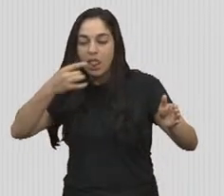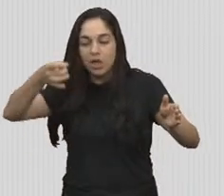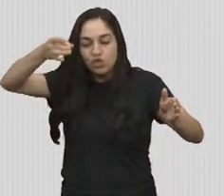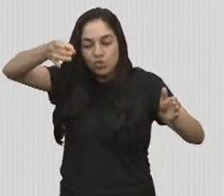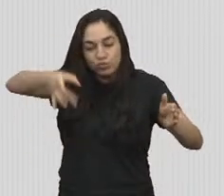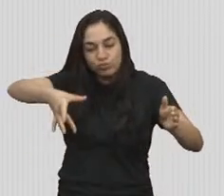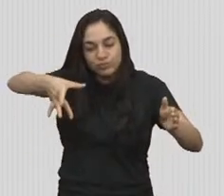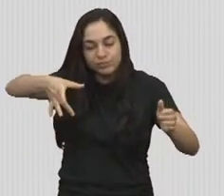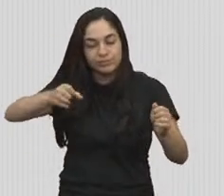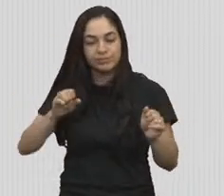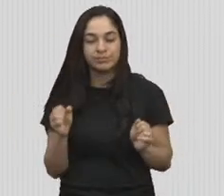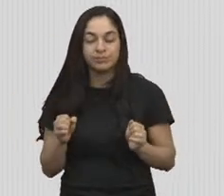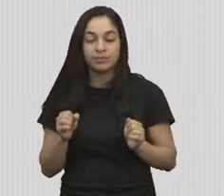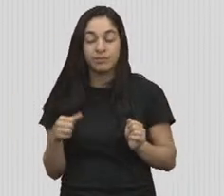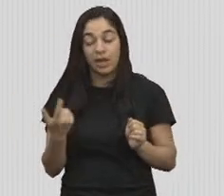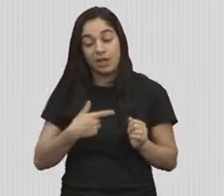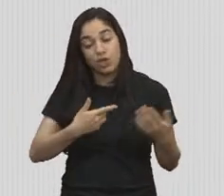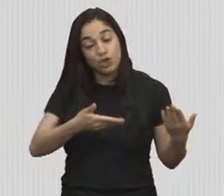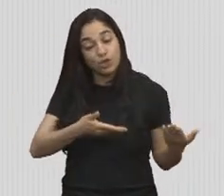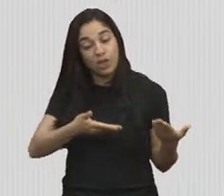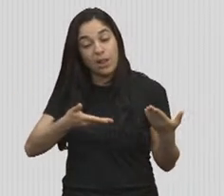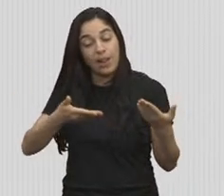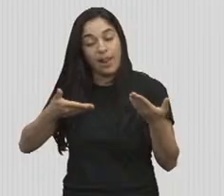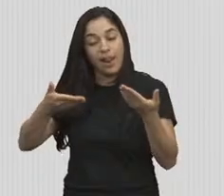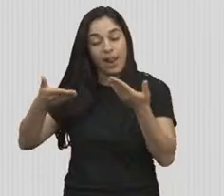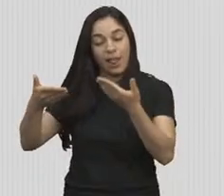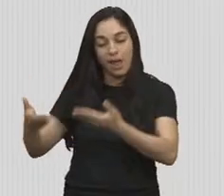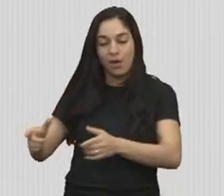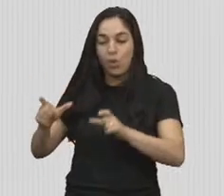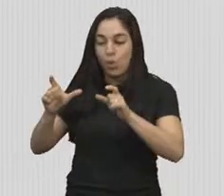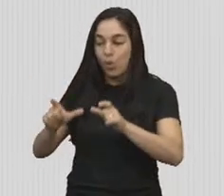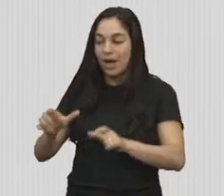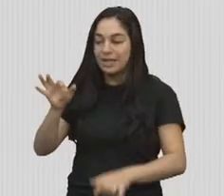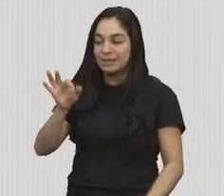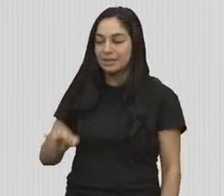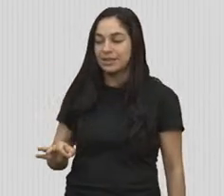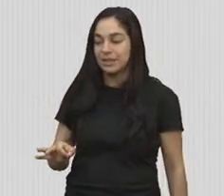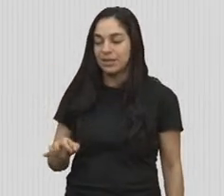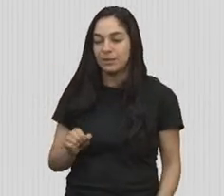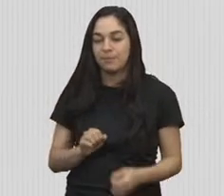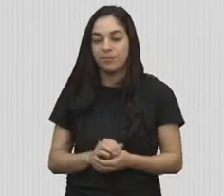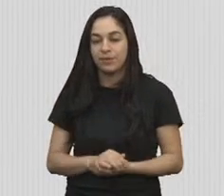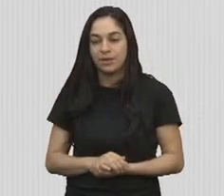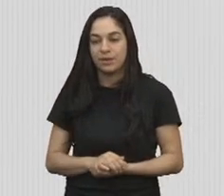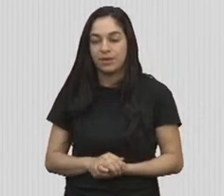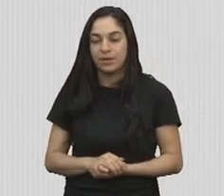faz o transporte dos leves lá para o aterro sanitário.